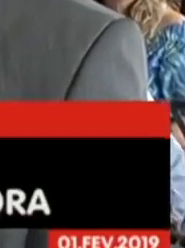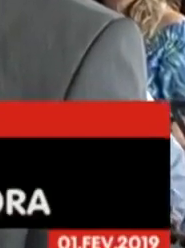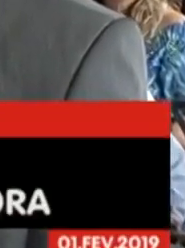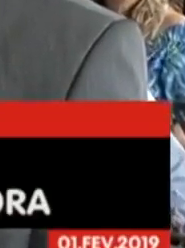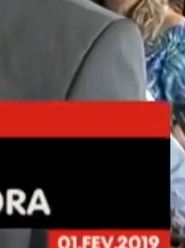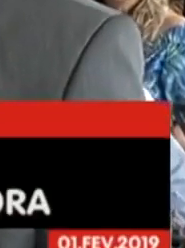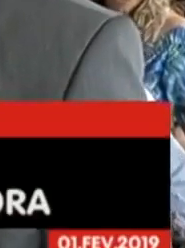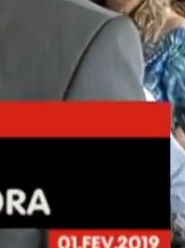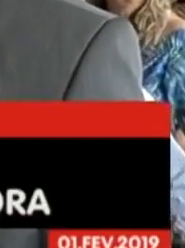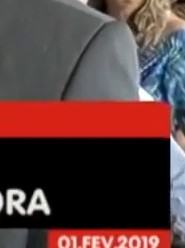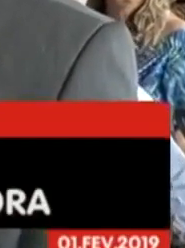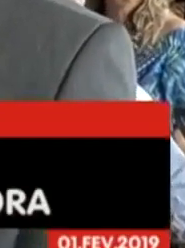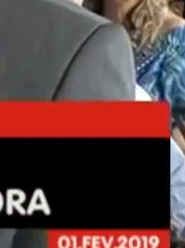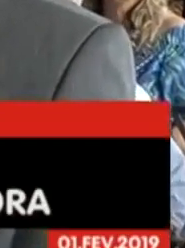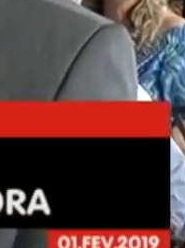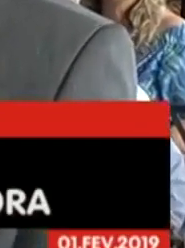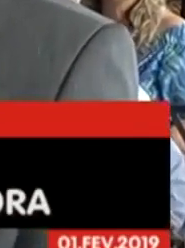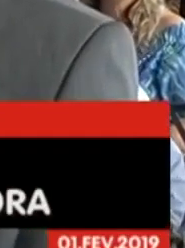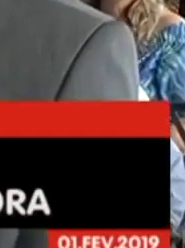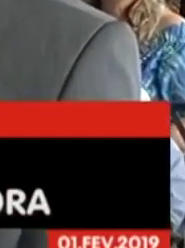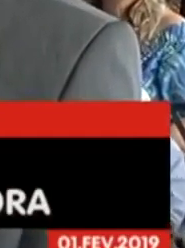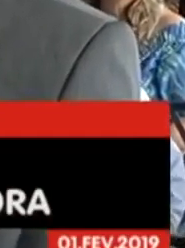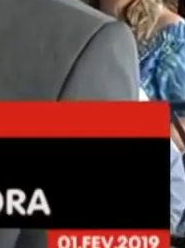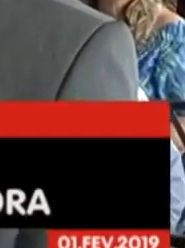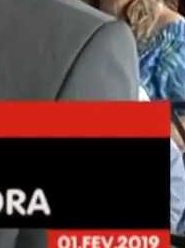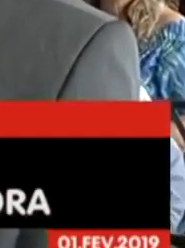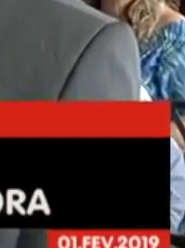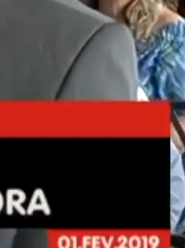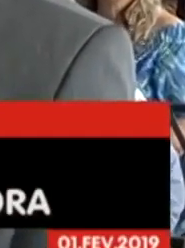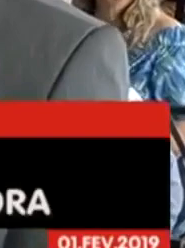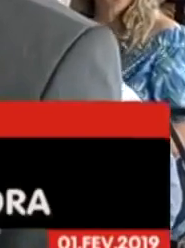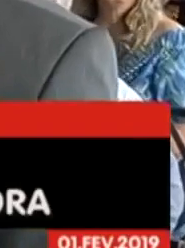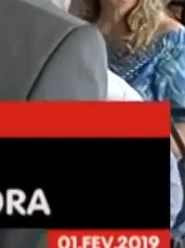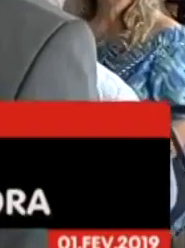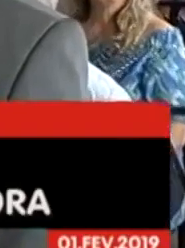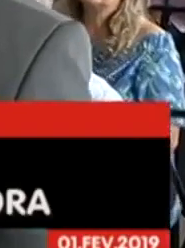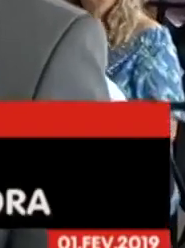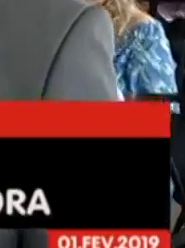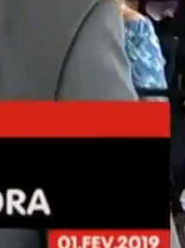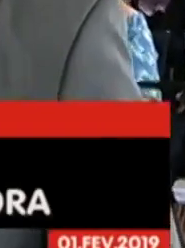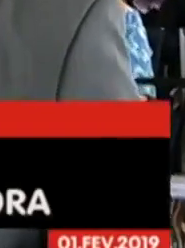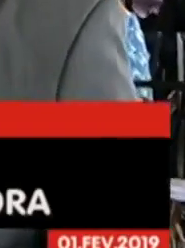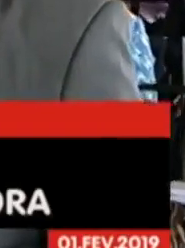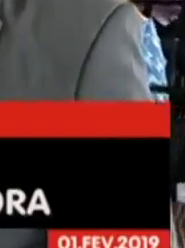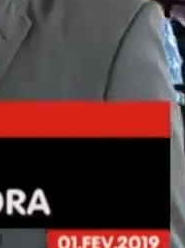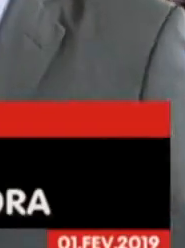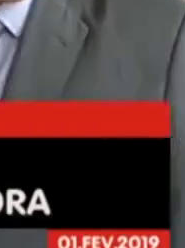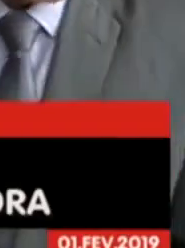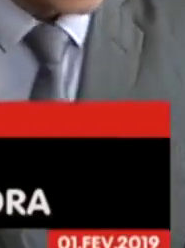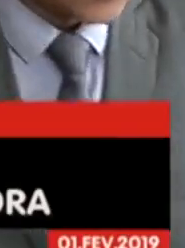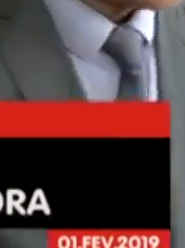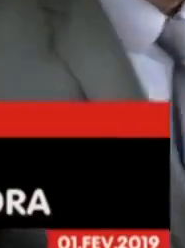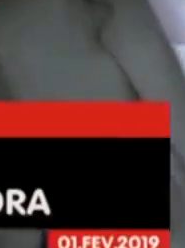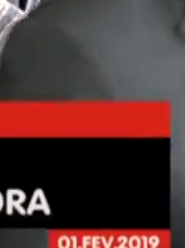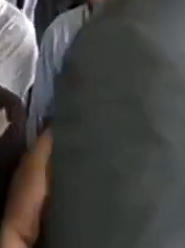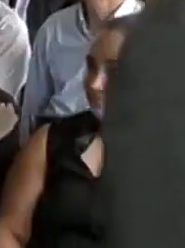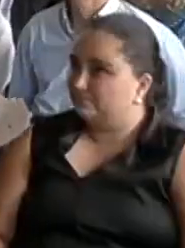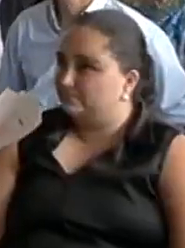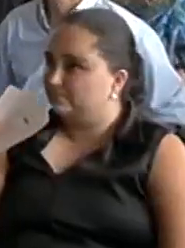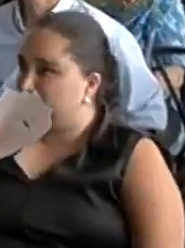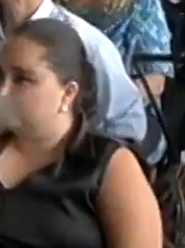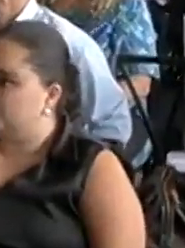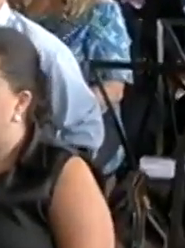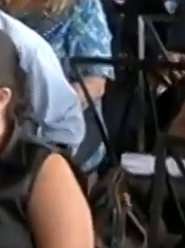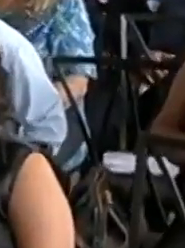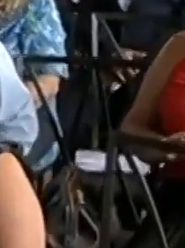coerente, um governo voltado à população das nossas cidades. Okay, obrigado, bom trabalho para o senhor lá, tá bom? Eu já emendo aqui, conversando